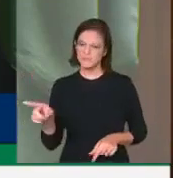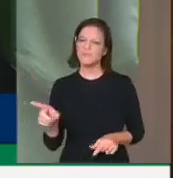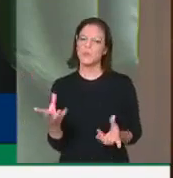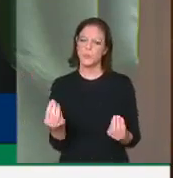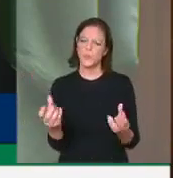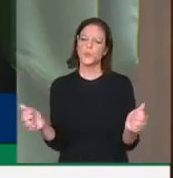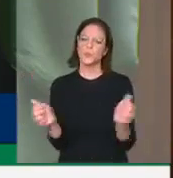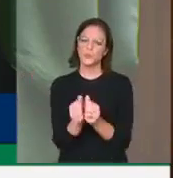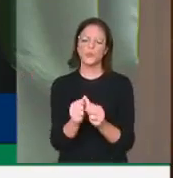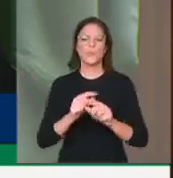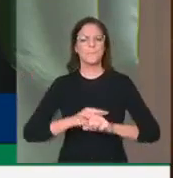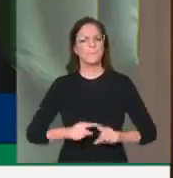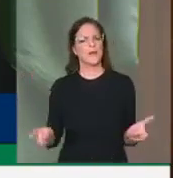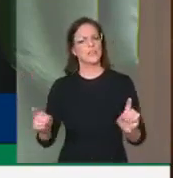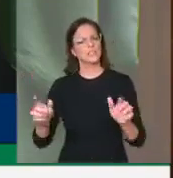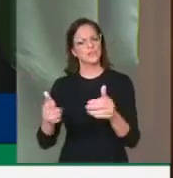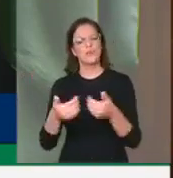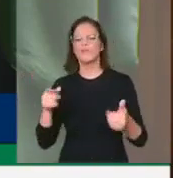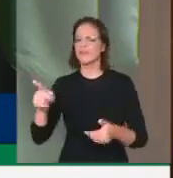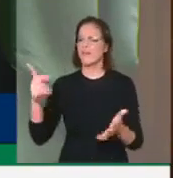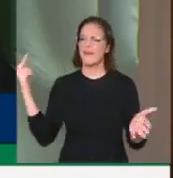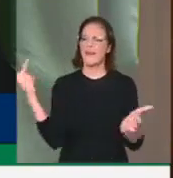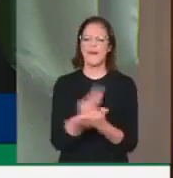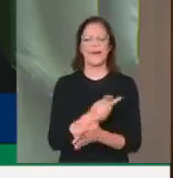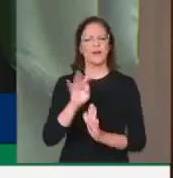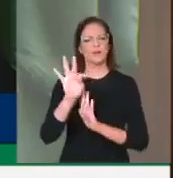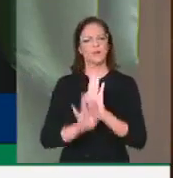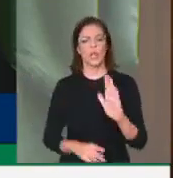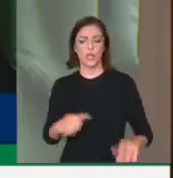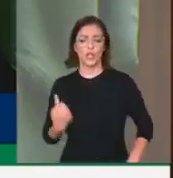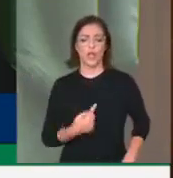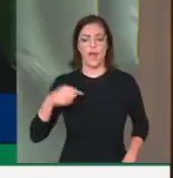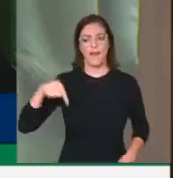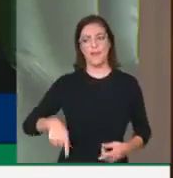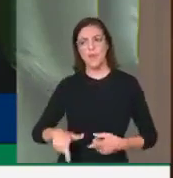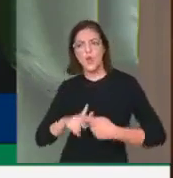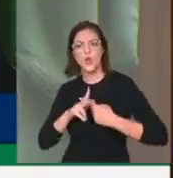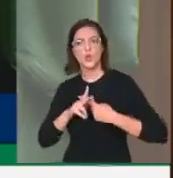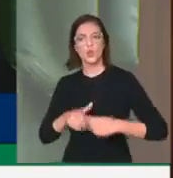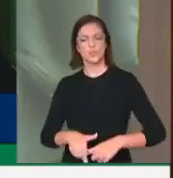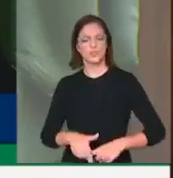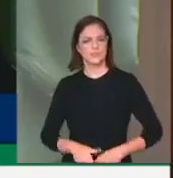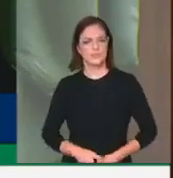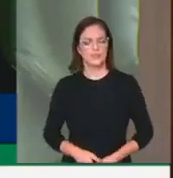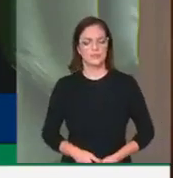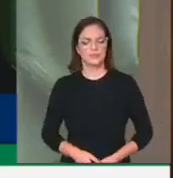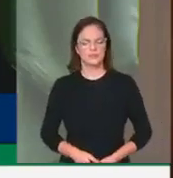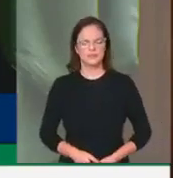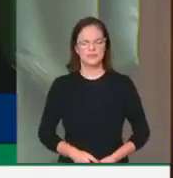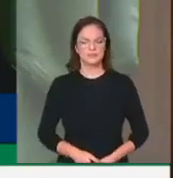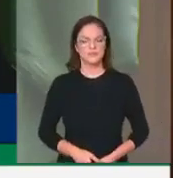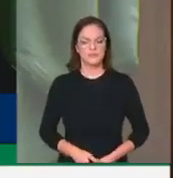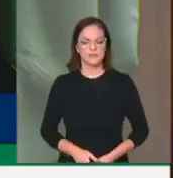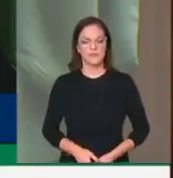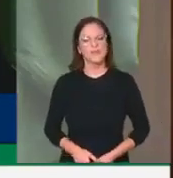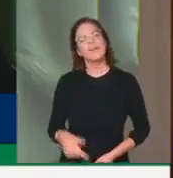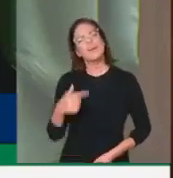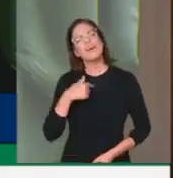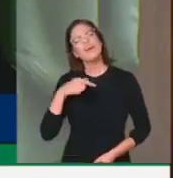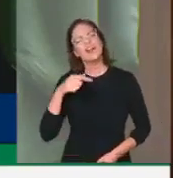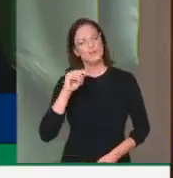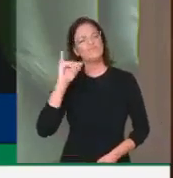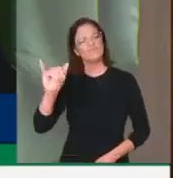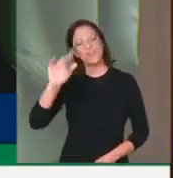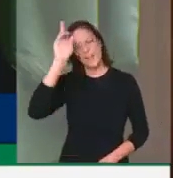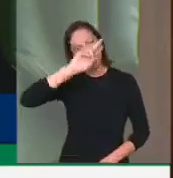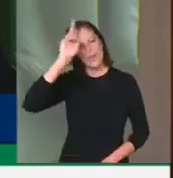próximos. O senhor errou no texto e nós consertamos o texto. E mais do que isso, ministro, eu vou aquecer a sua memória, ministro